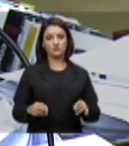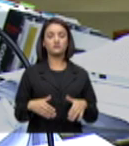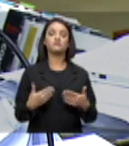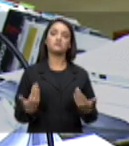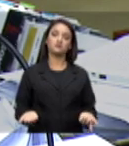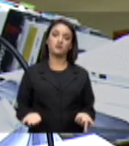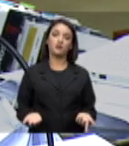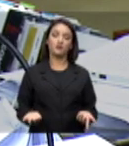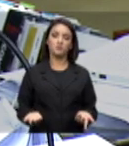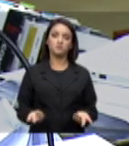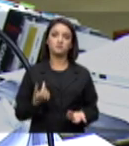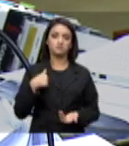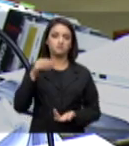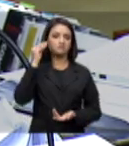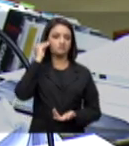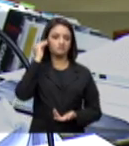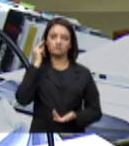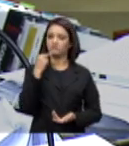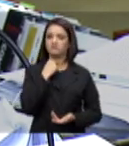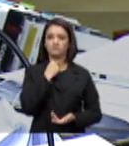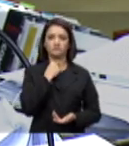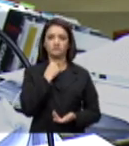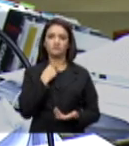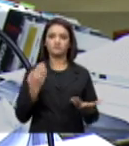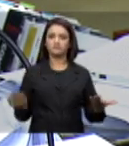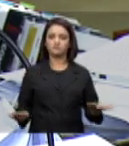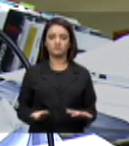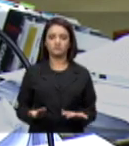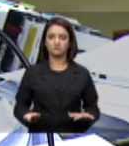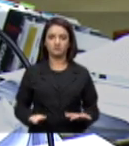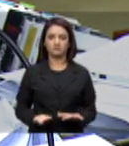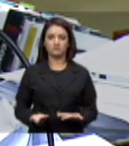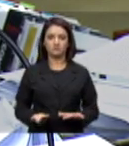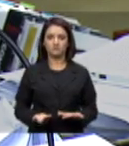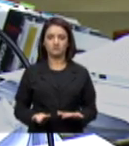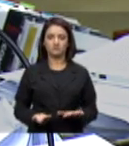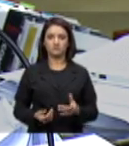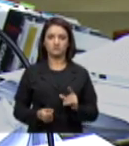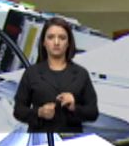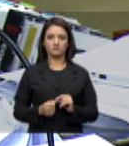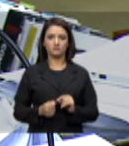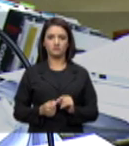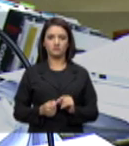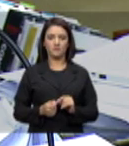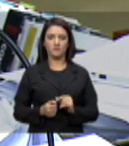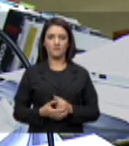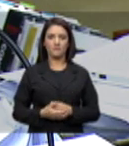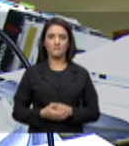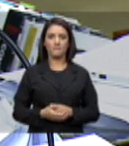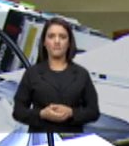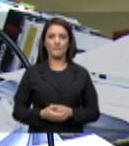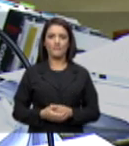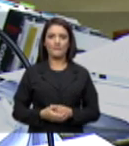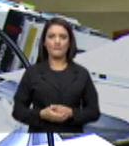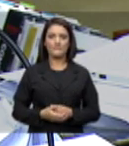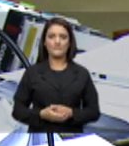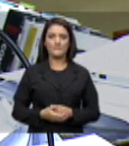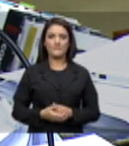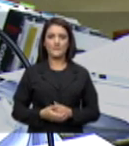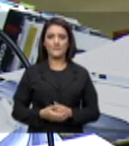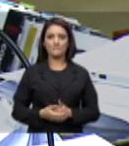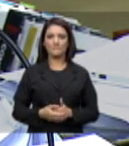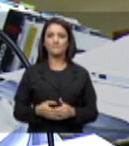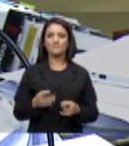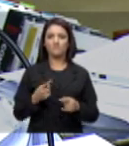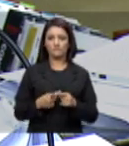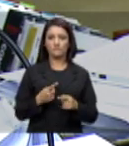nesse primeiramente entendo que não é possível essa ampliação de ofício uma vez é que o próprio eminente ministro relator